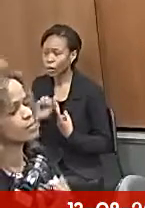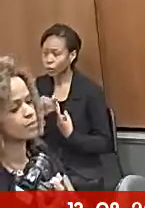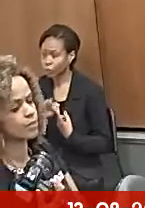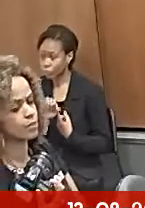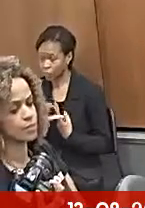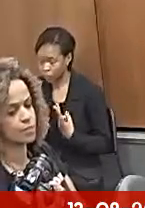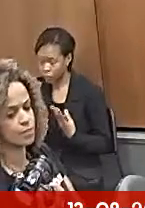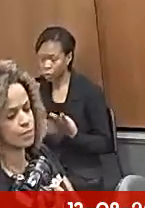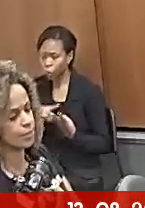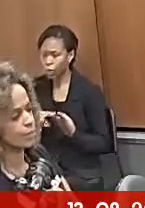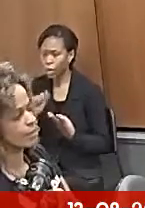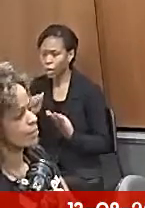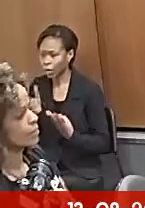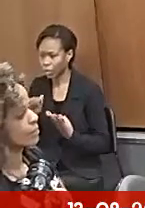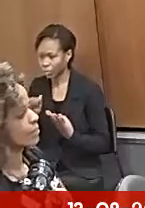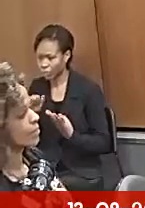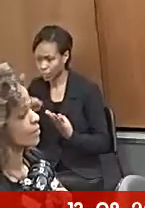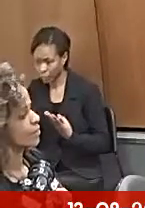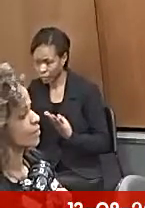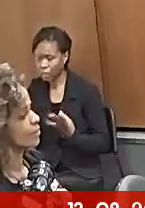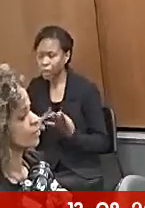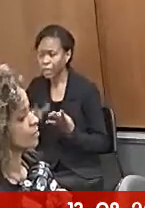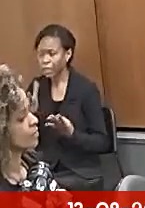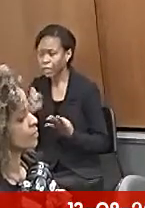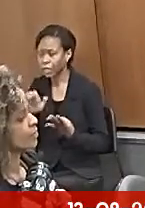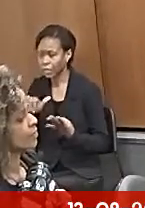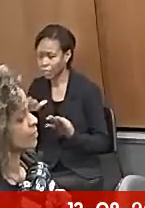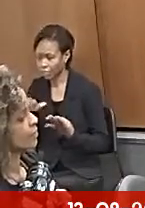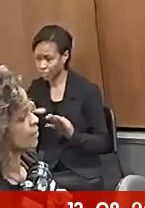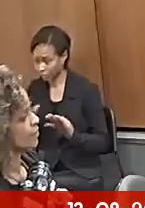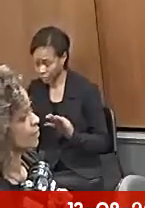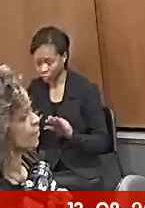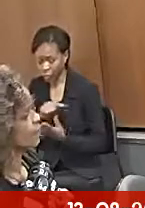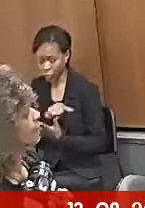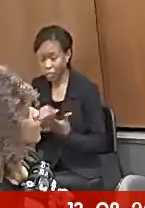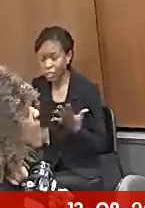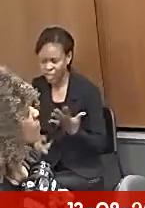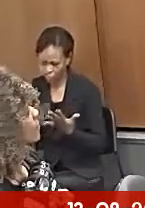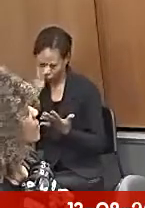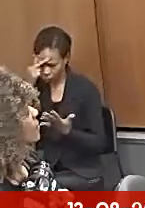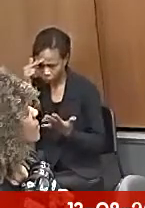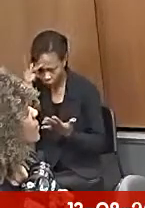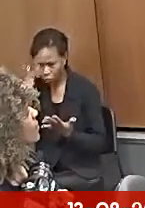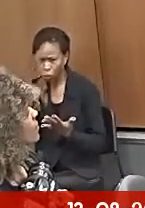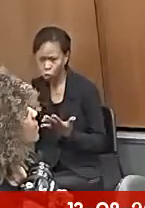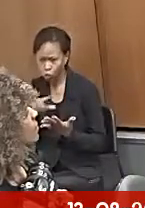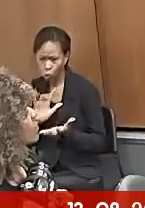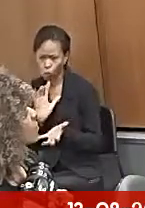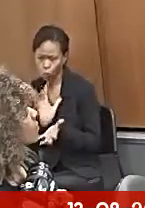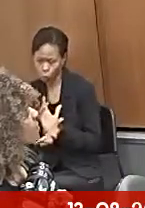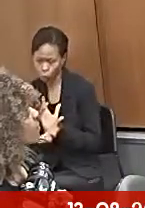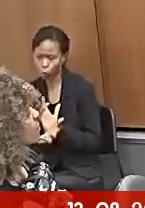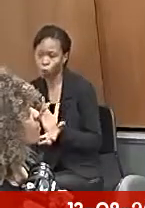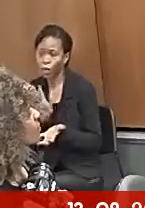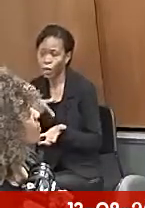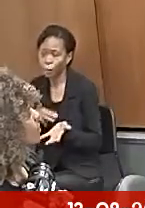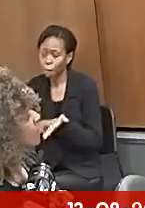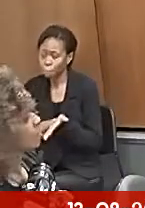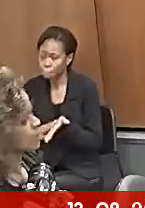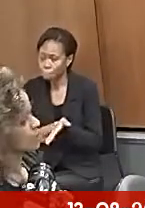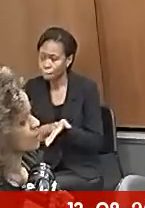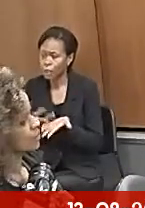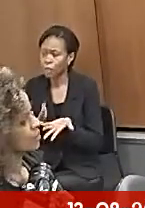gomes a daí salvador e érika garcia rapidamente aqui o médico é para atleta membro da seleção